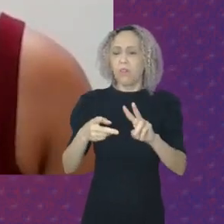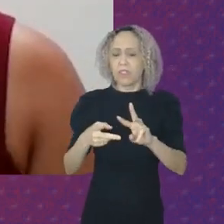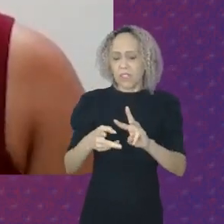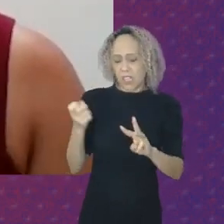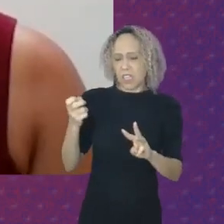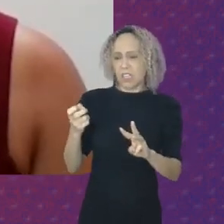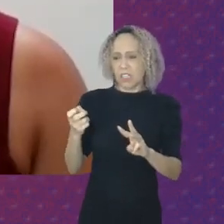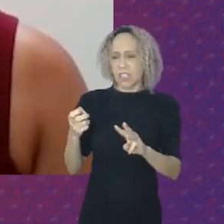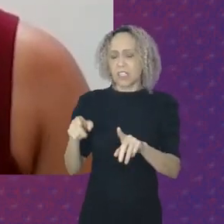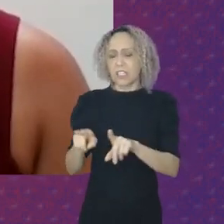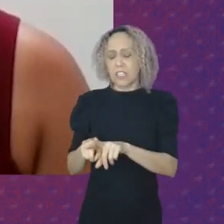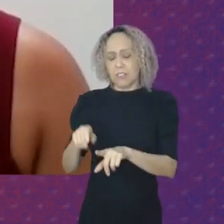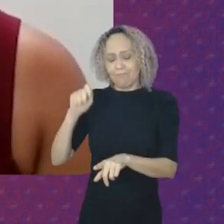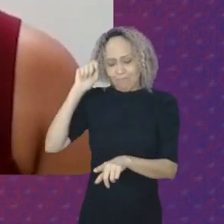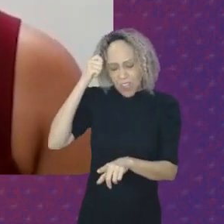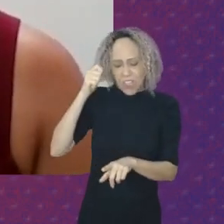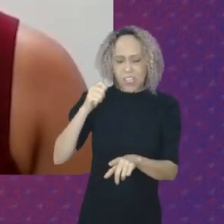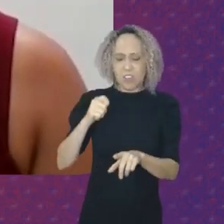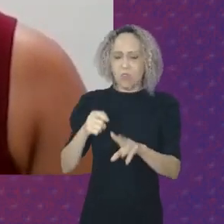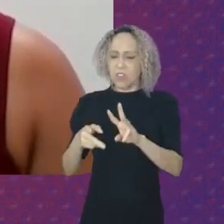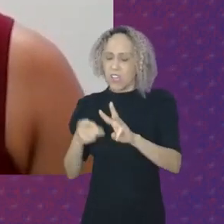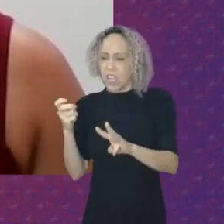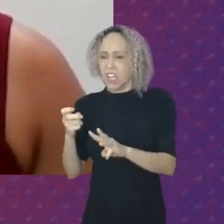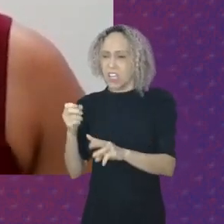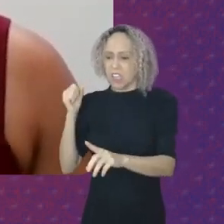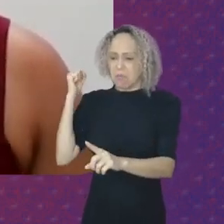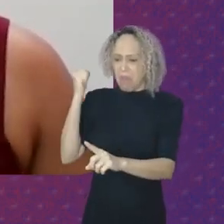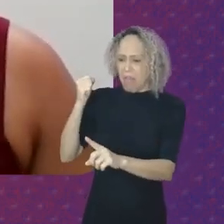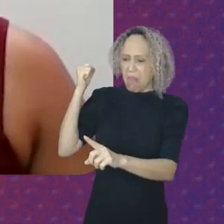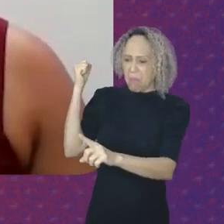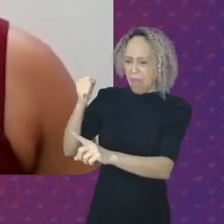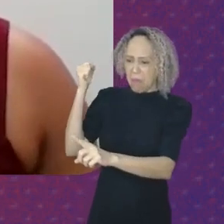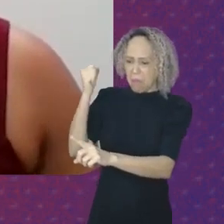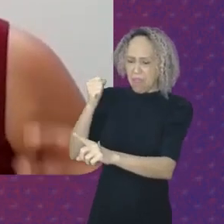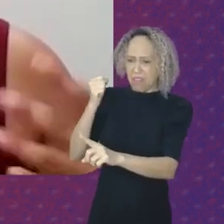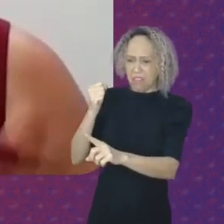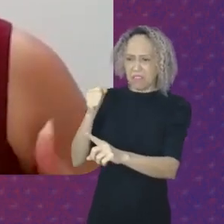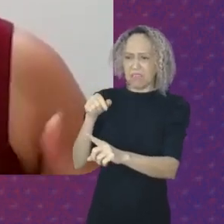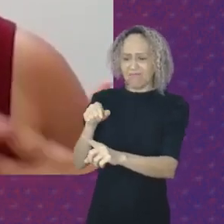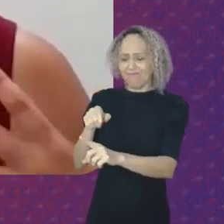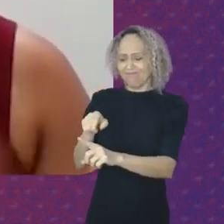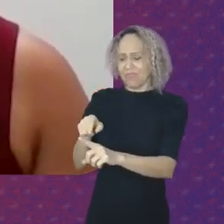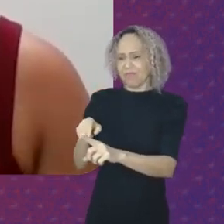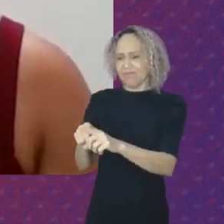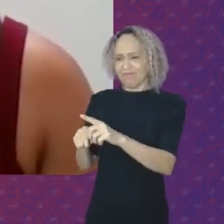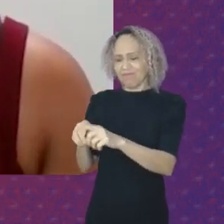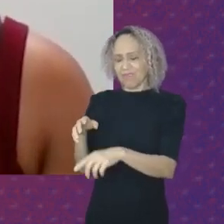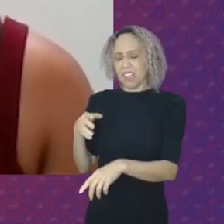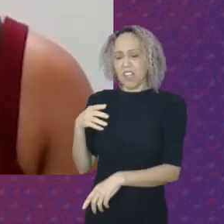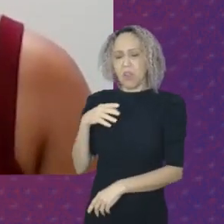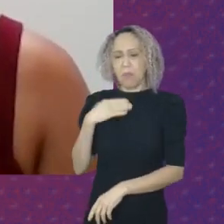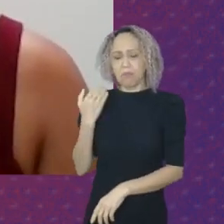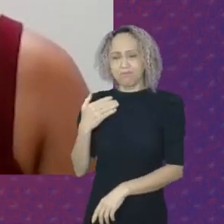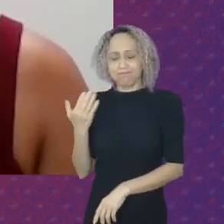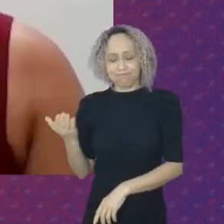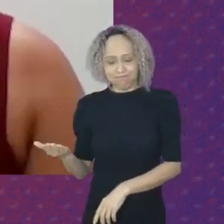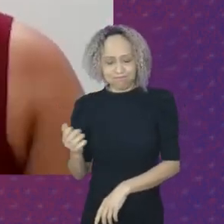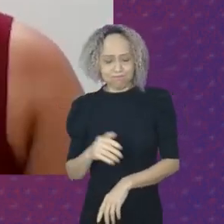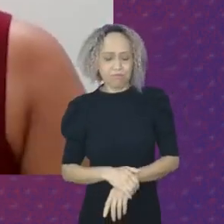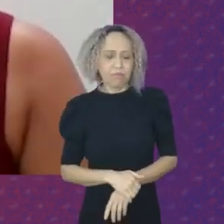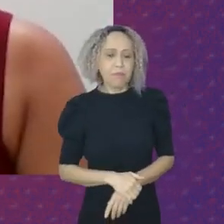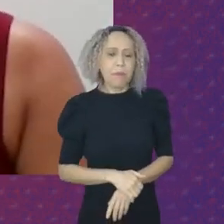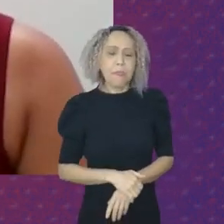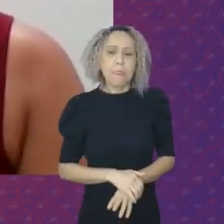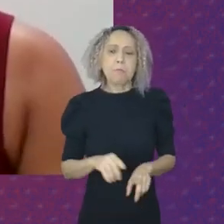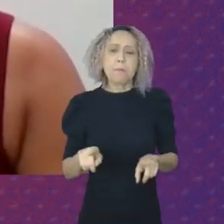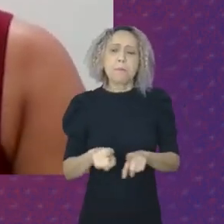né, que o movimento negro há muito tempo denuncia, ou seja, né, através dessa dinâmica do racismo estrutural,